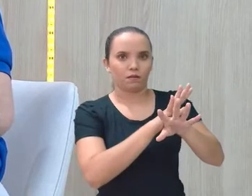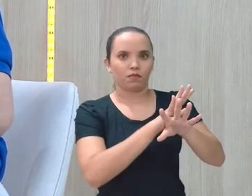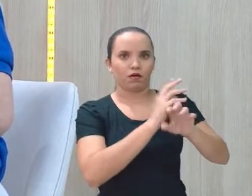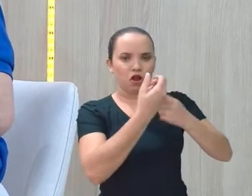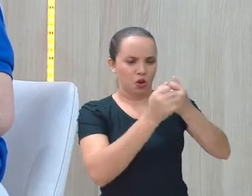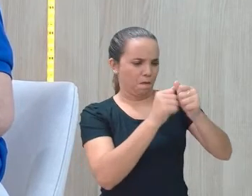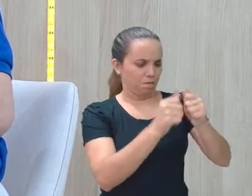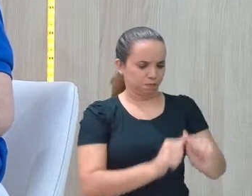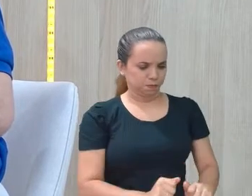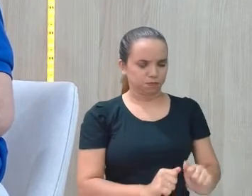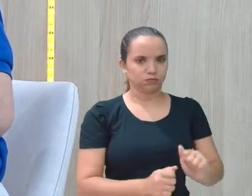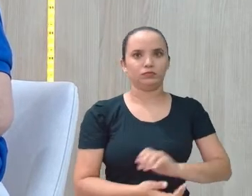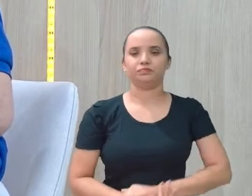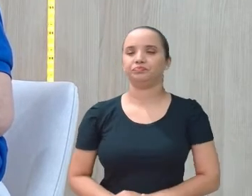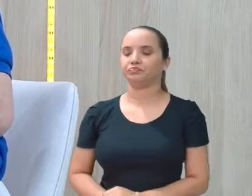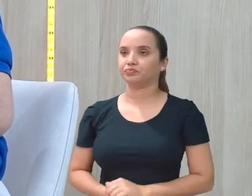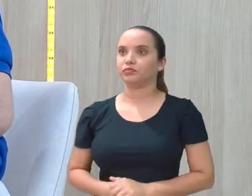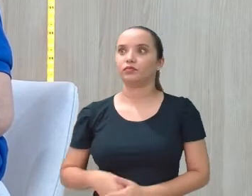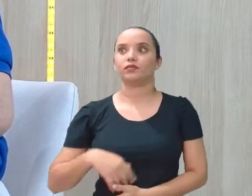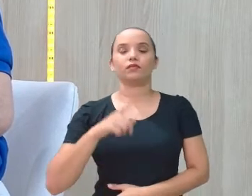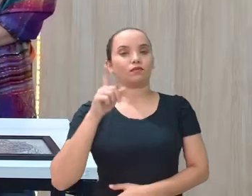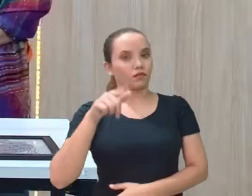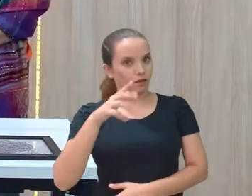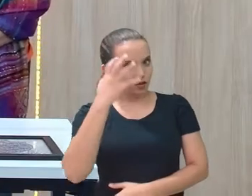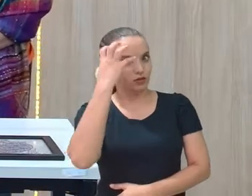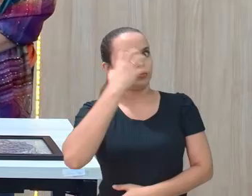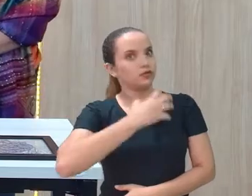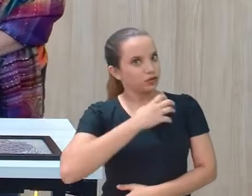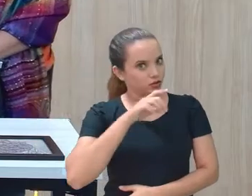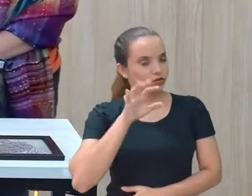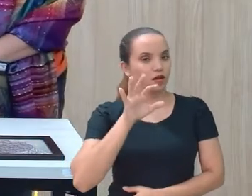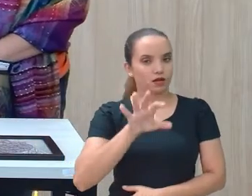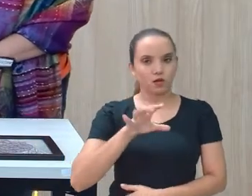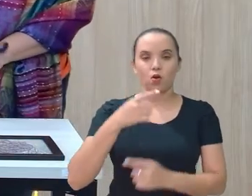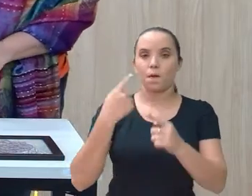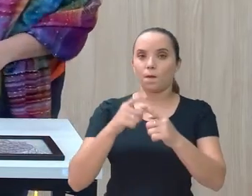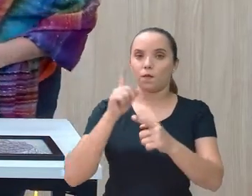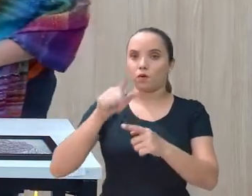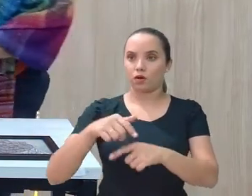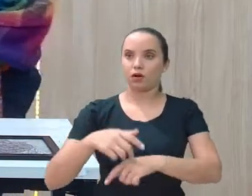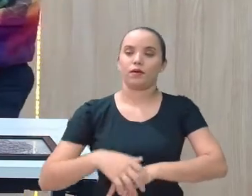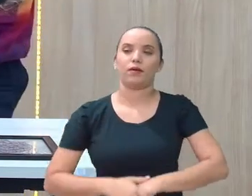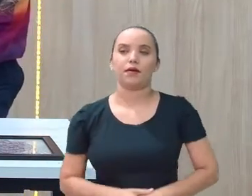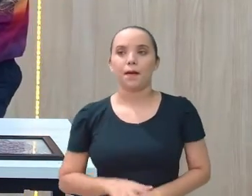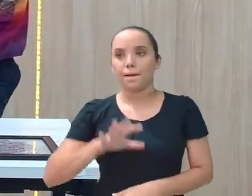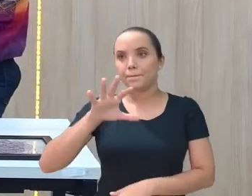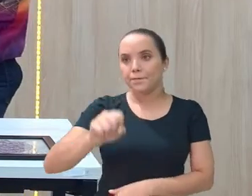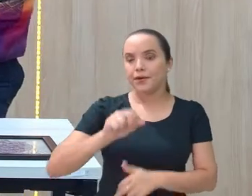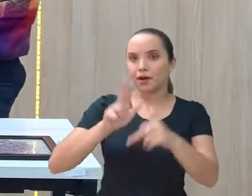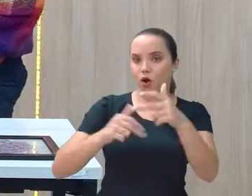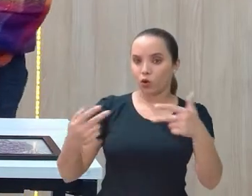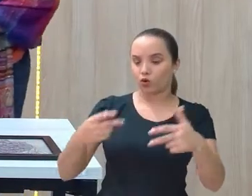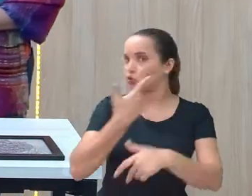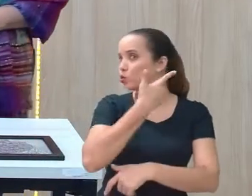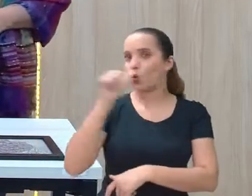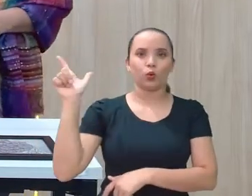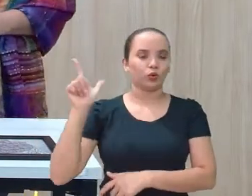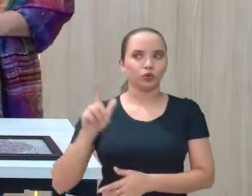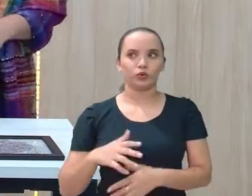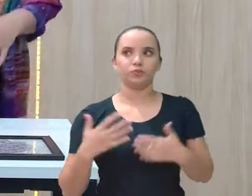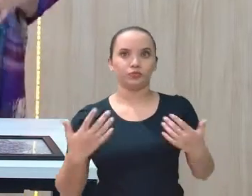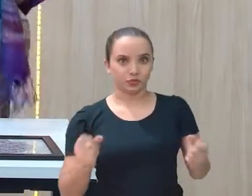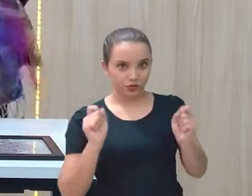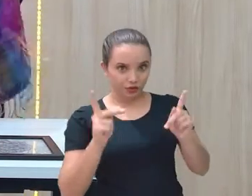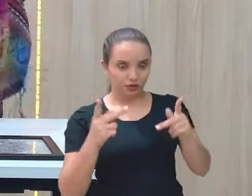houvesse reprodução. Isso é sério, viu, gente? Isso seria apropriação indébita, ok? Olha